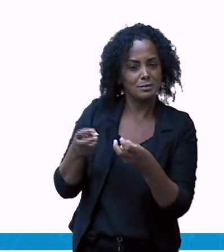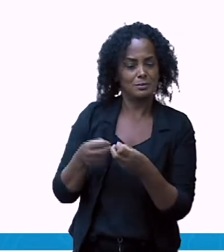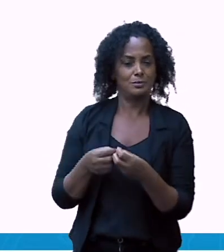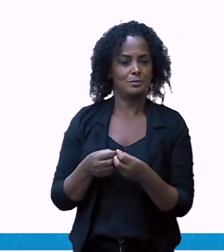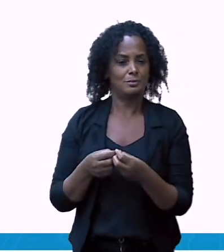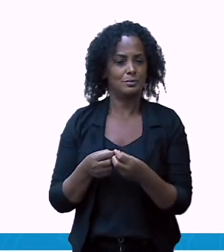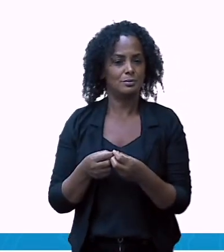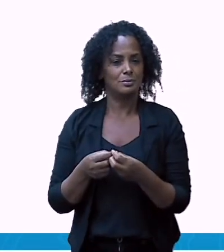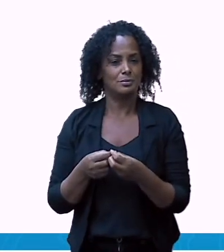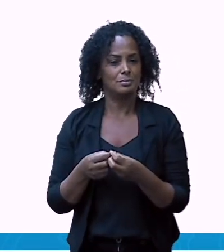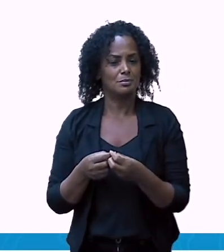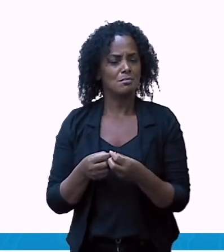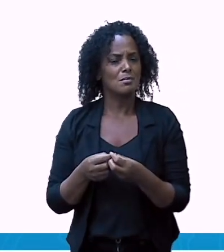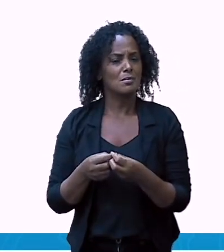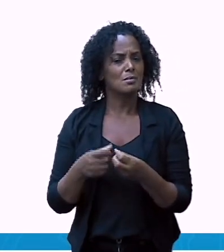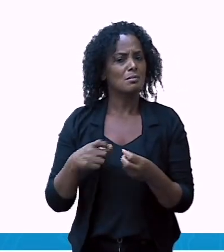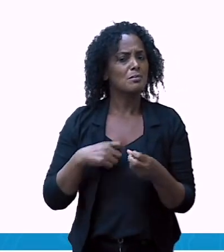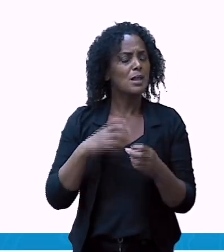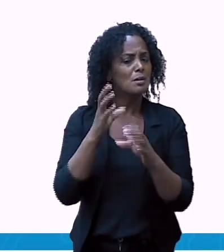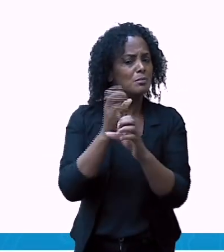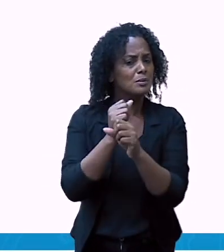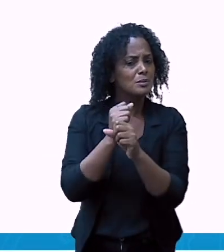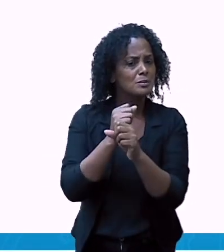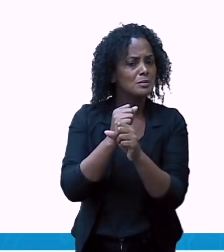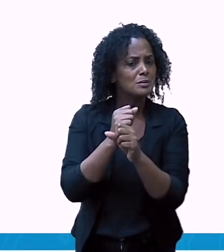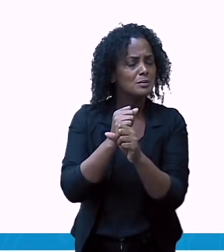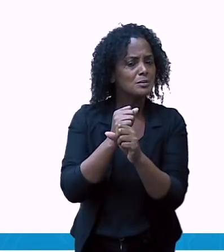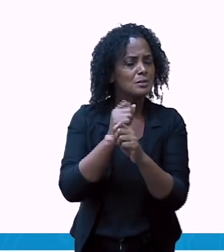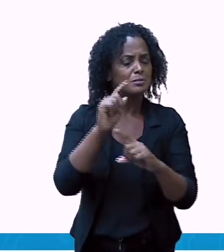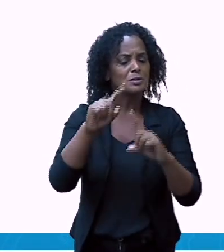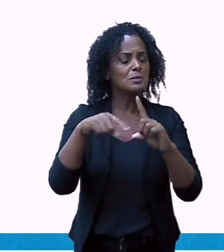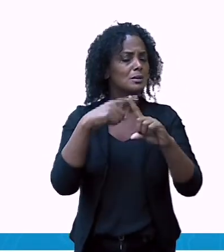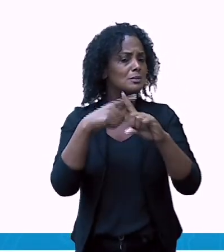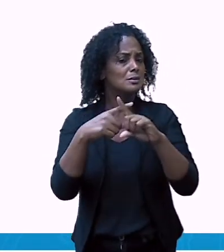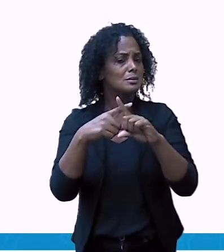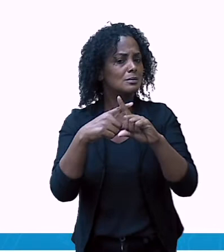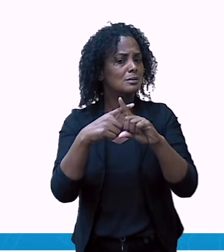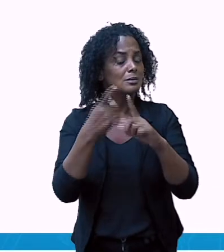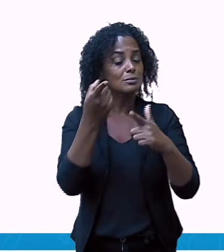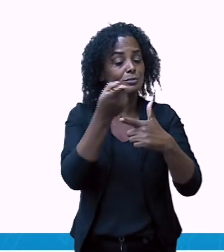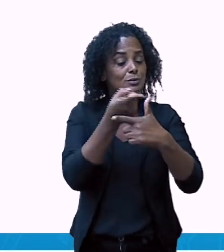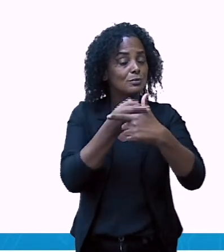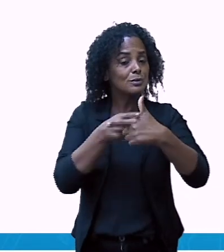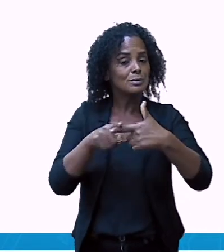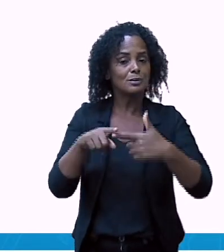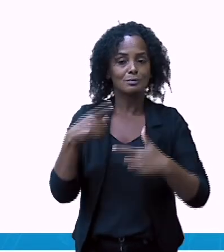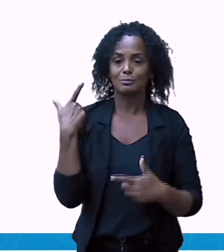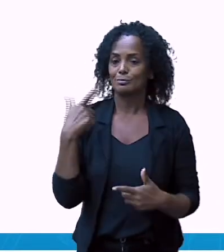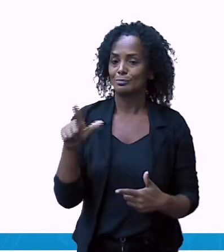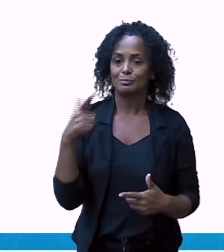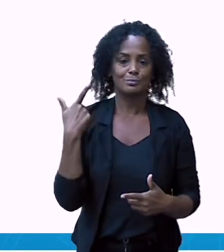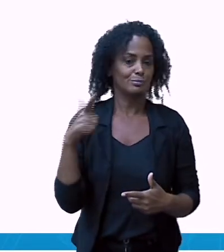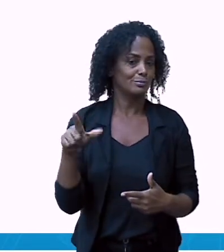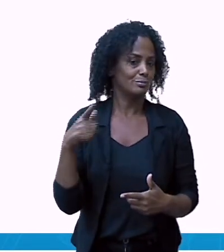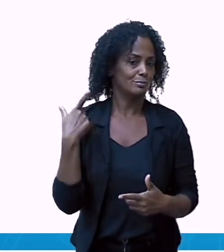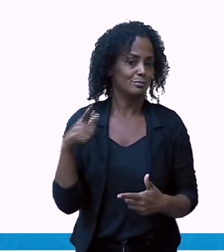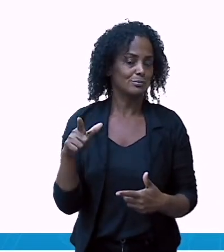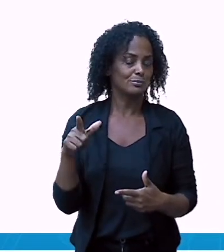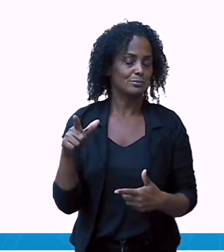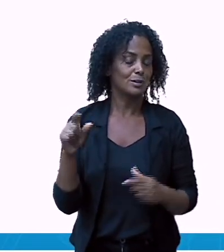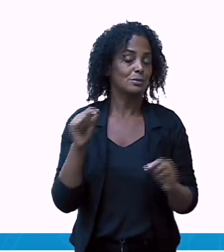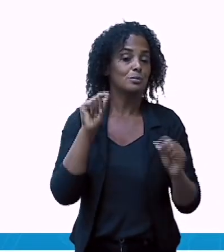tem operação de multiplicação ou de divisão? Não. Aqui nós só temos os símbolos da adição